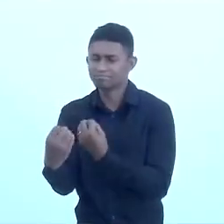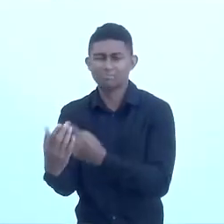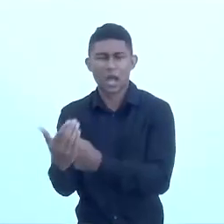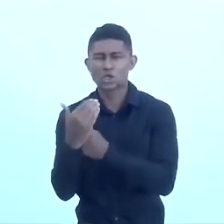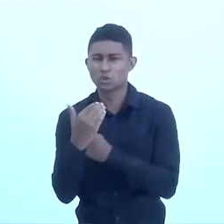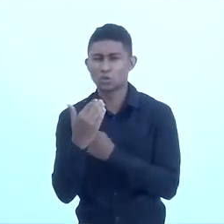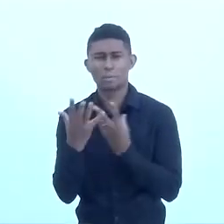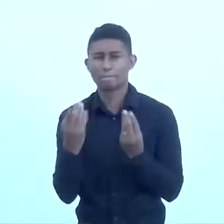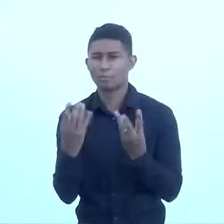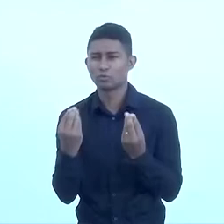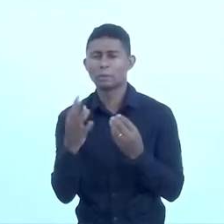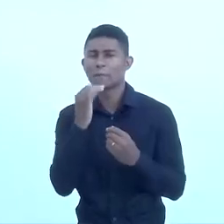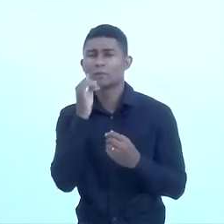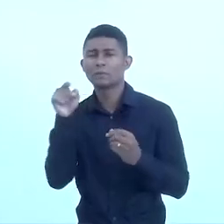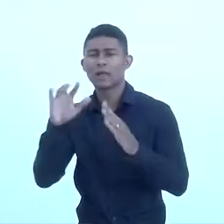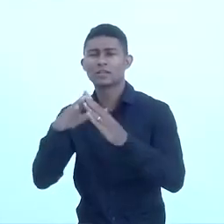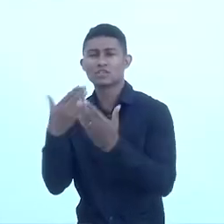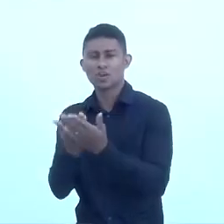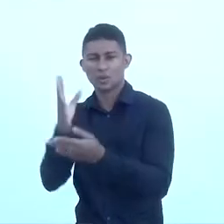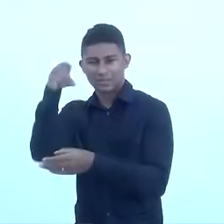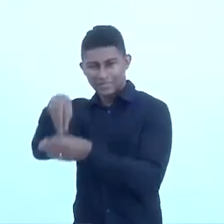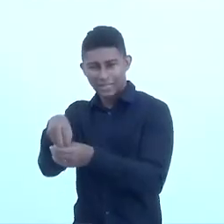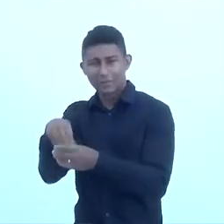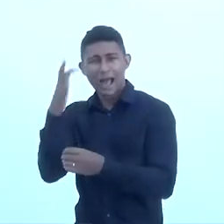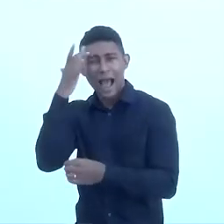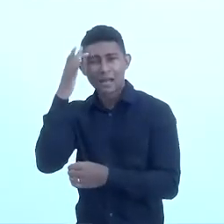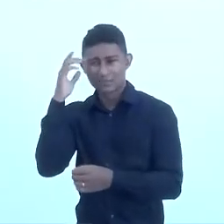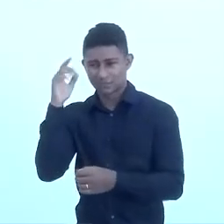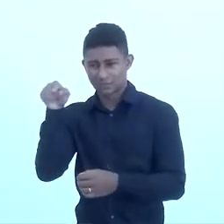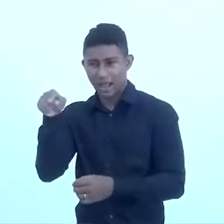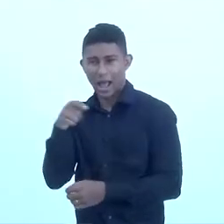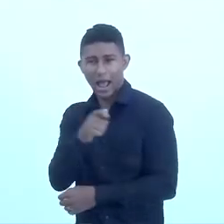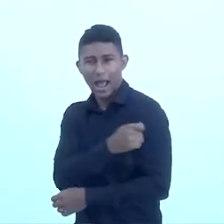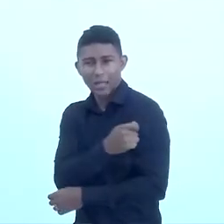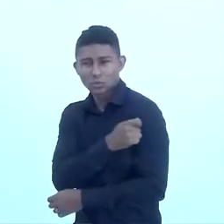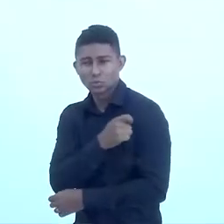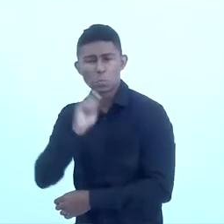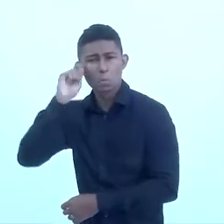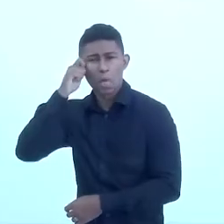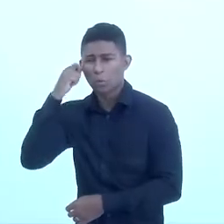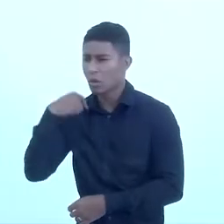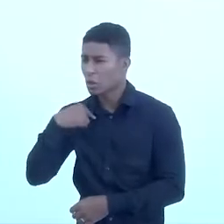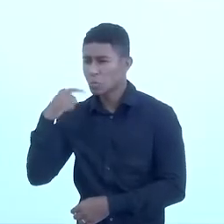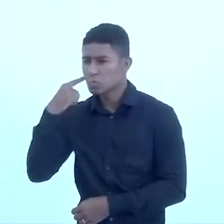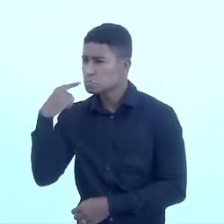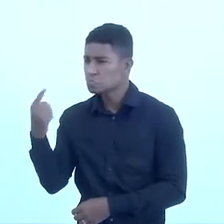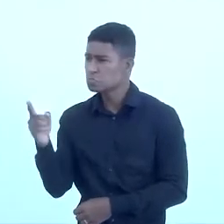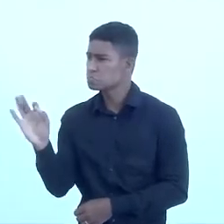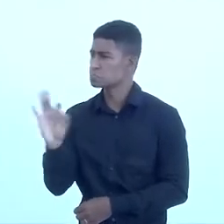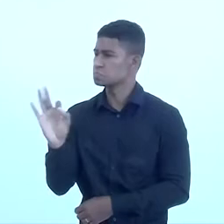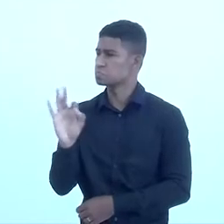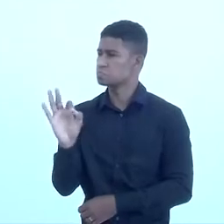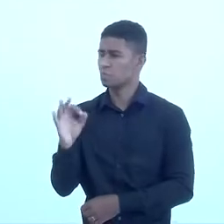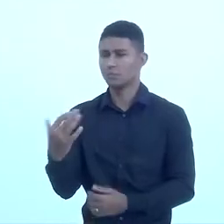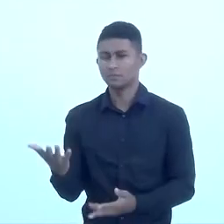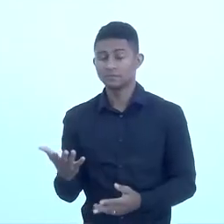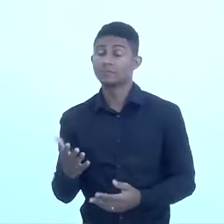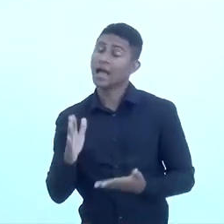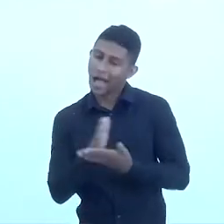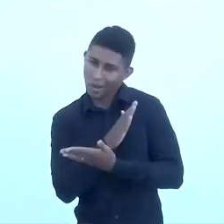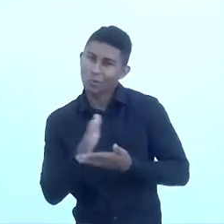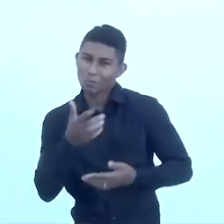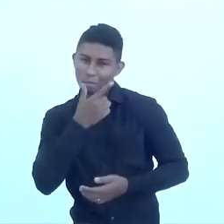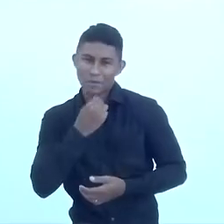né? Mas eu não me lembro de ter colegas, por exemplo, negros nessa escola. Não lembro dos meninos. Os meninos negros que eram